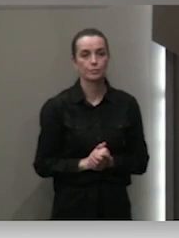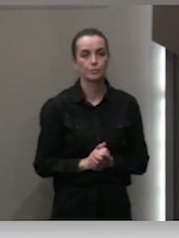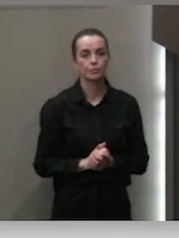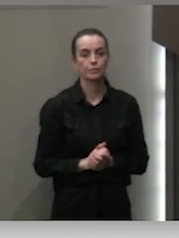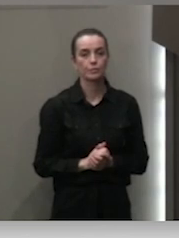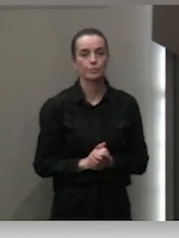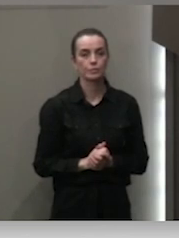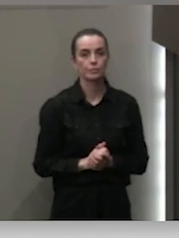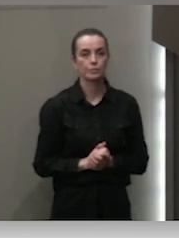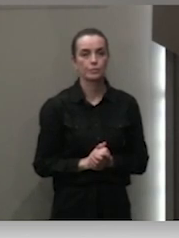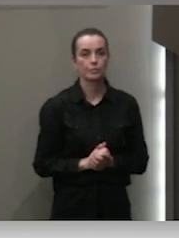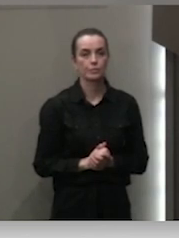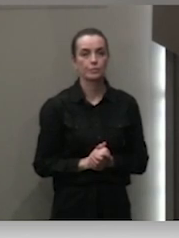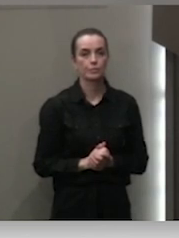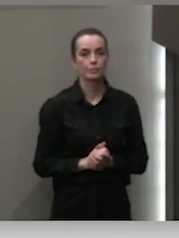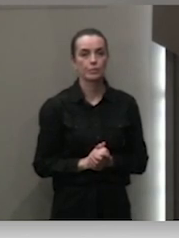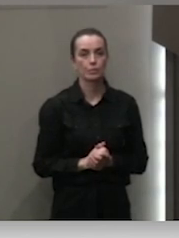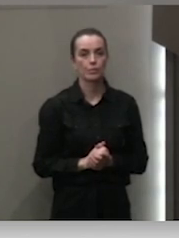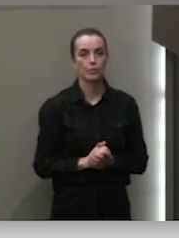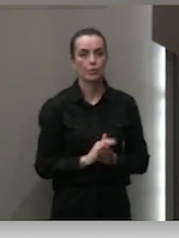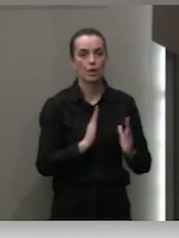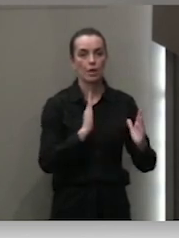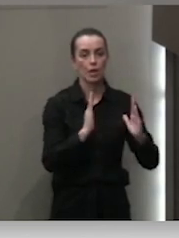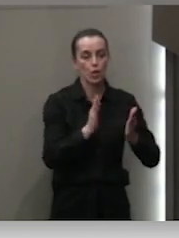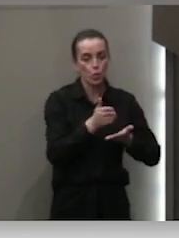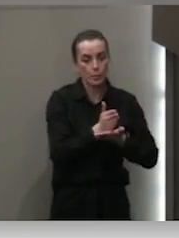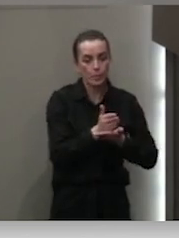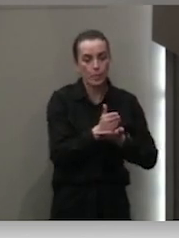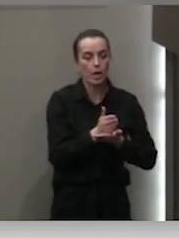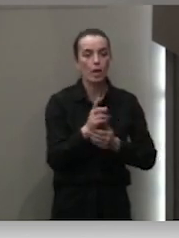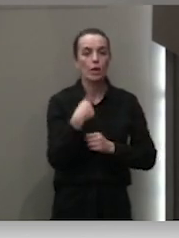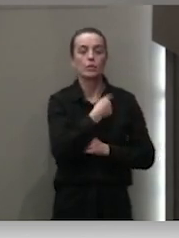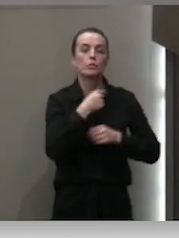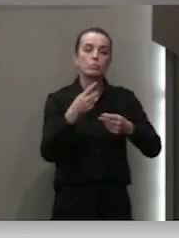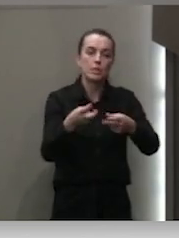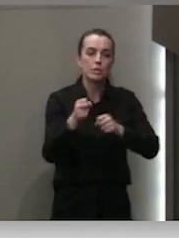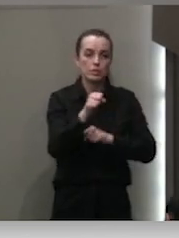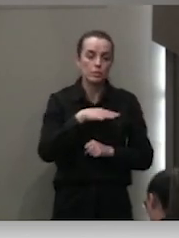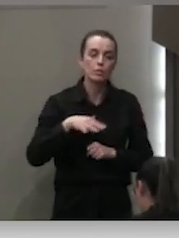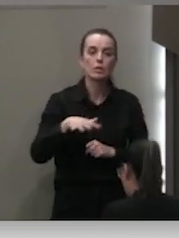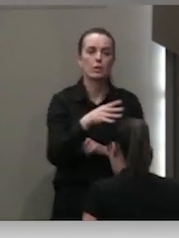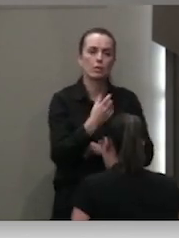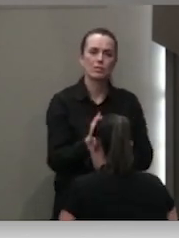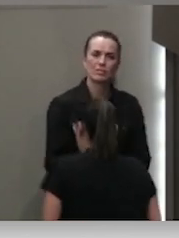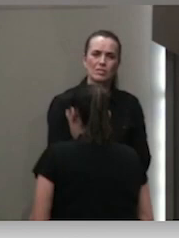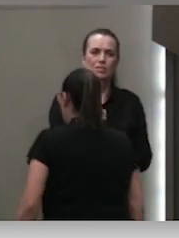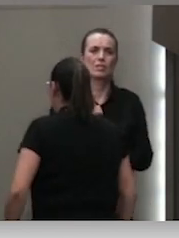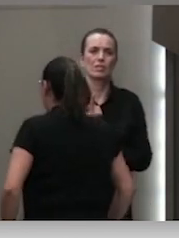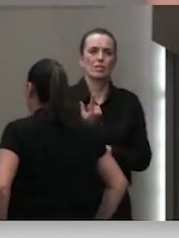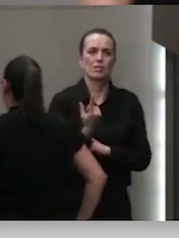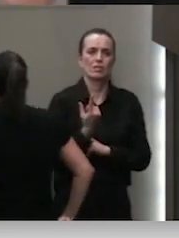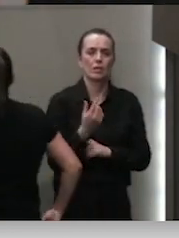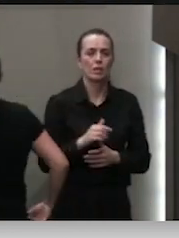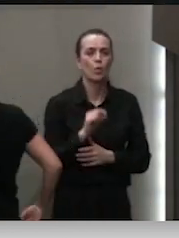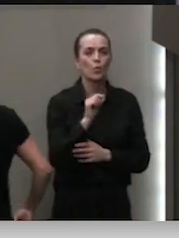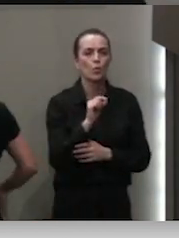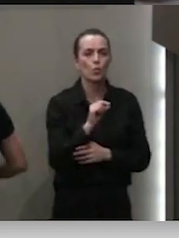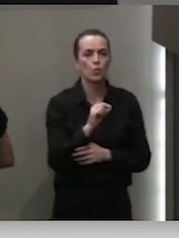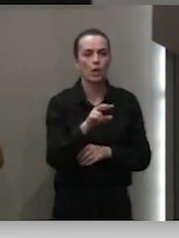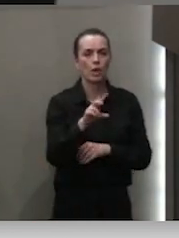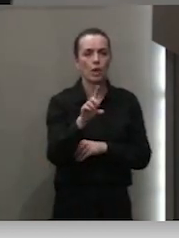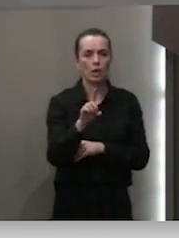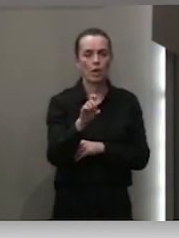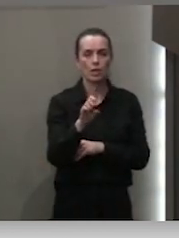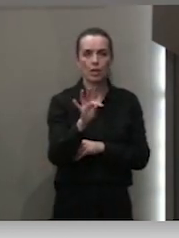Município no meio do mandato nos deparamos com uma situação muito estranha que o Detran